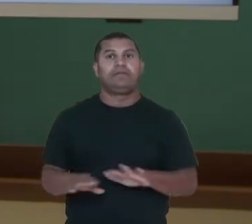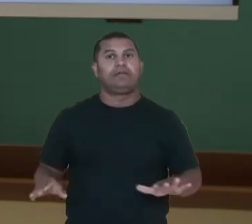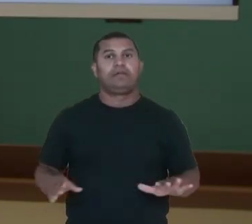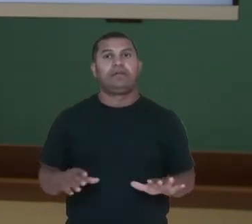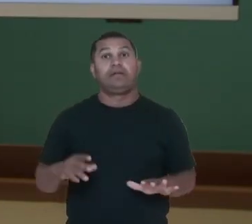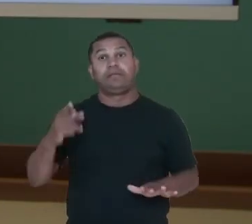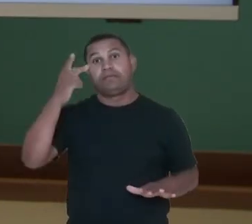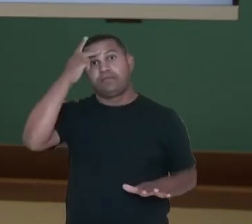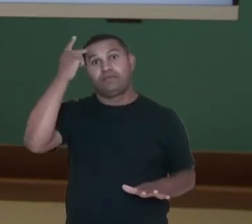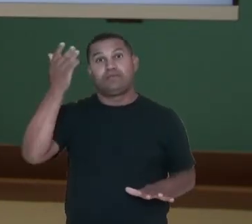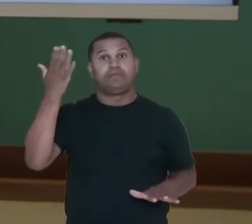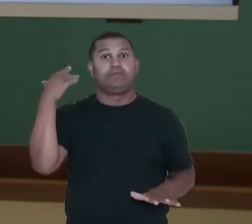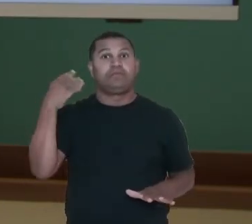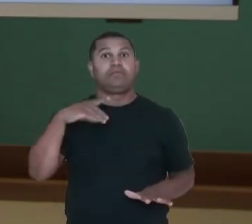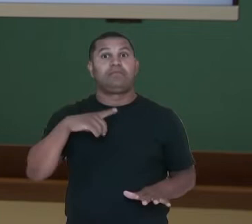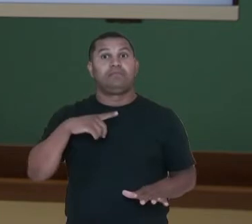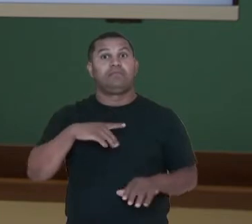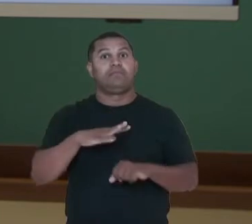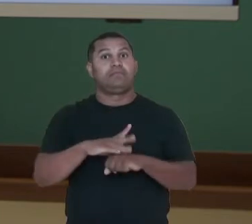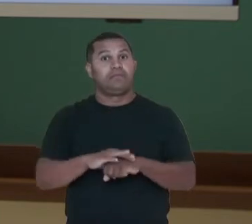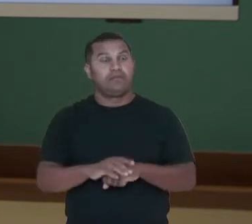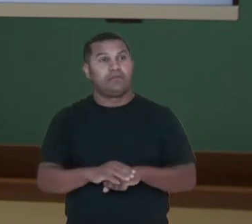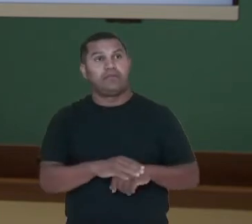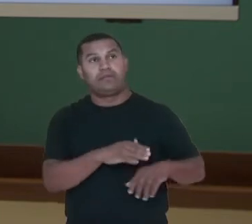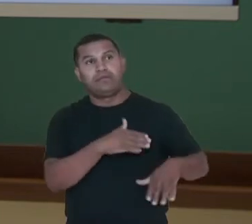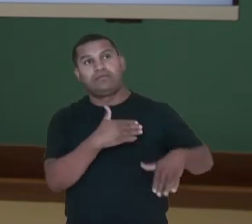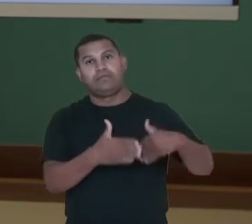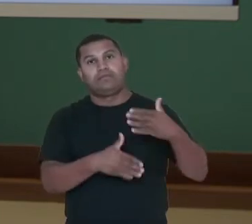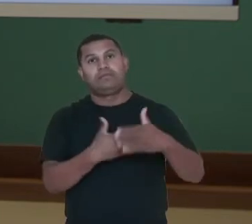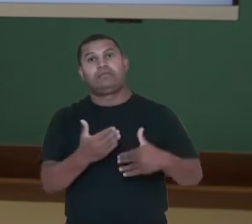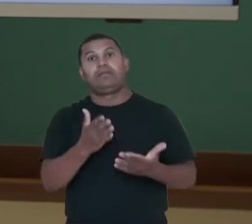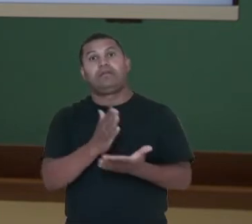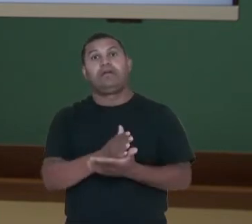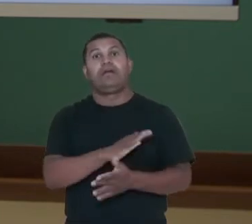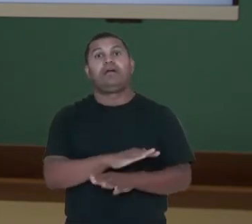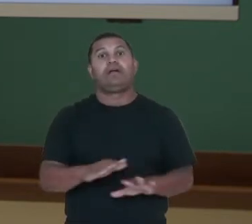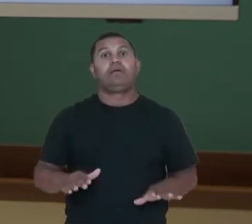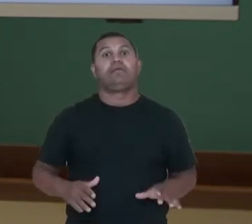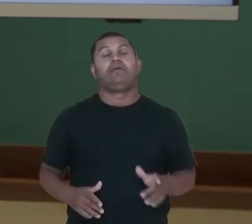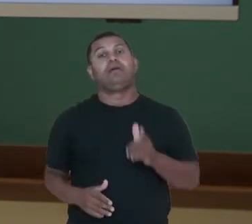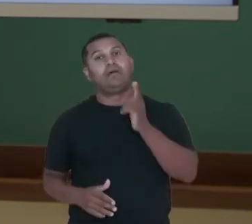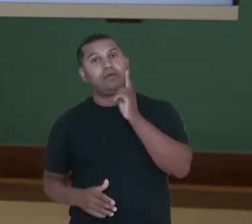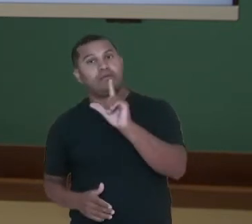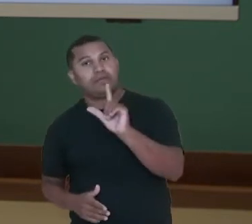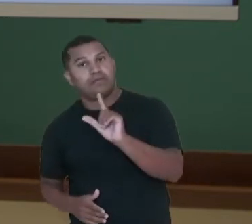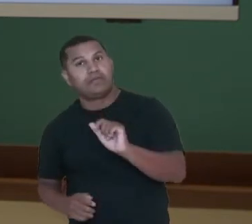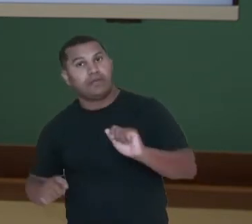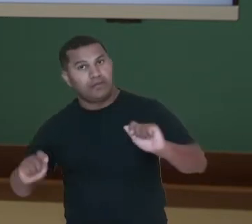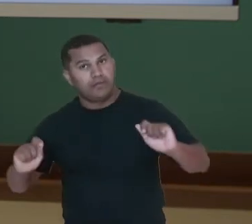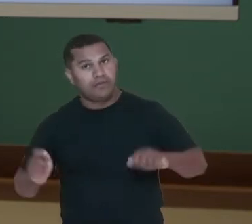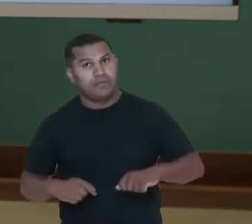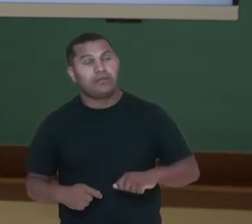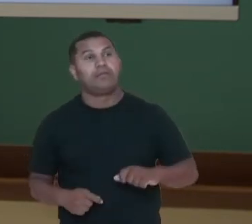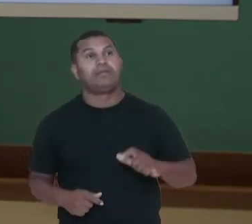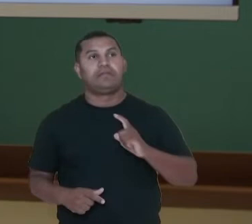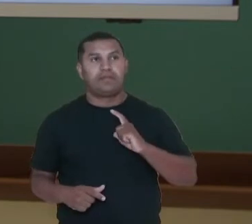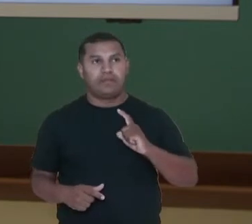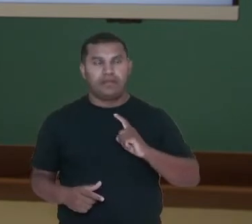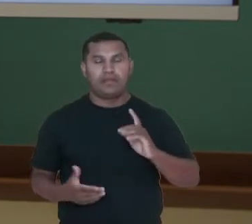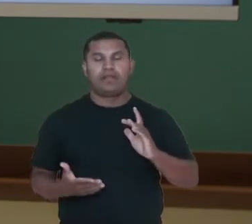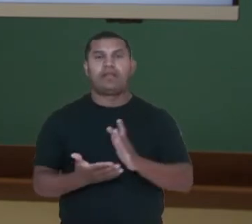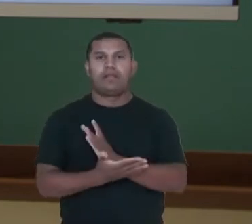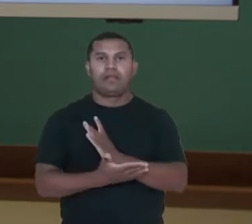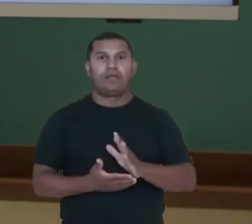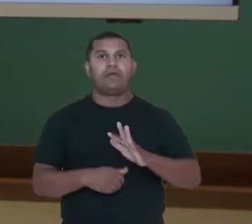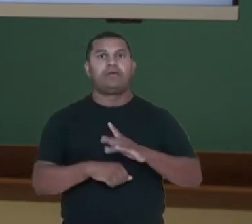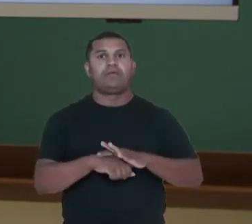possível. Nós temos no Brasil doenças que foram erradicadas, né? Não existem mais casos dessa doença.